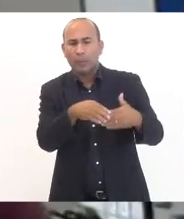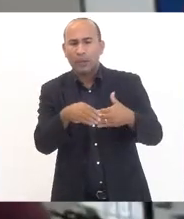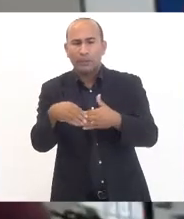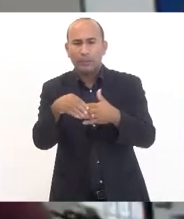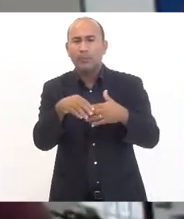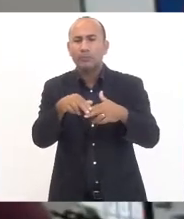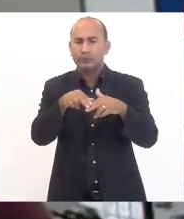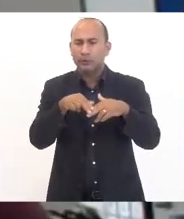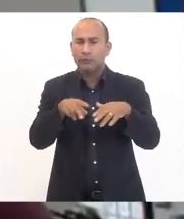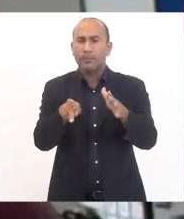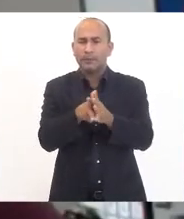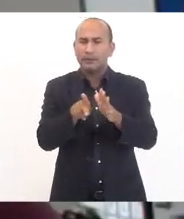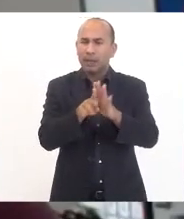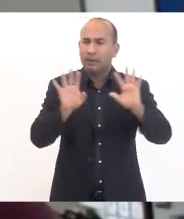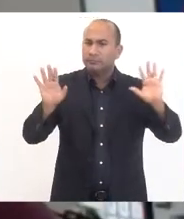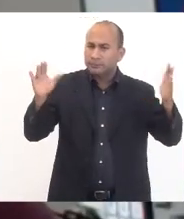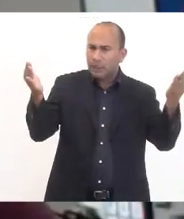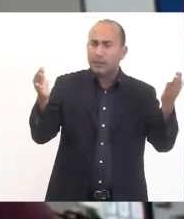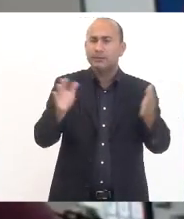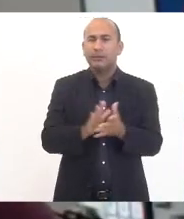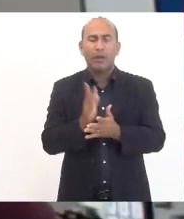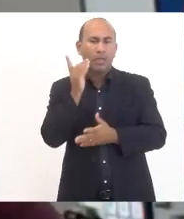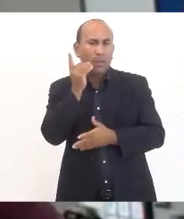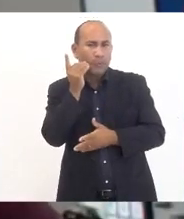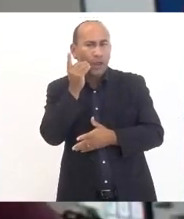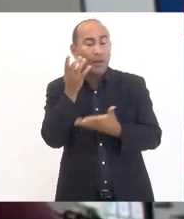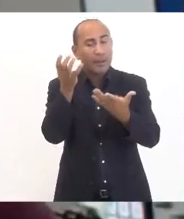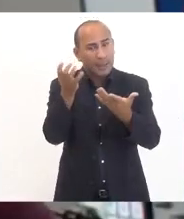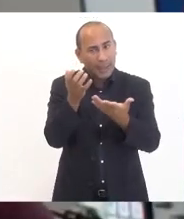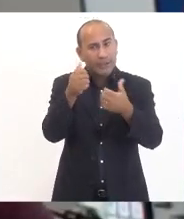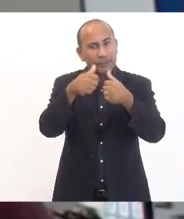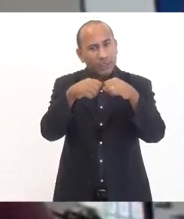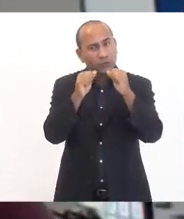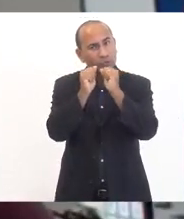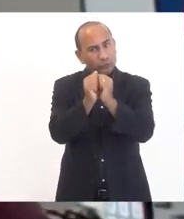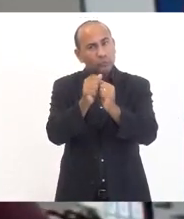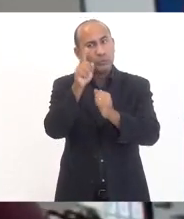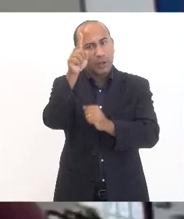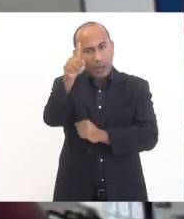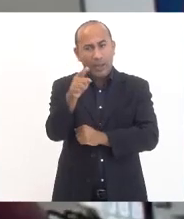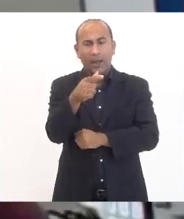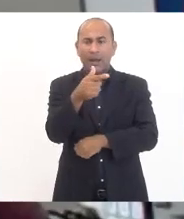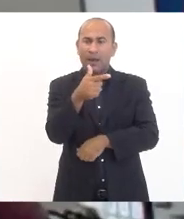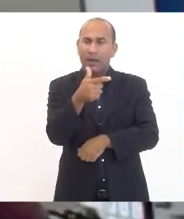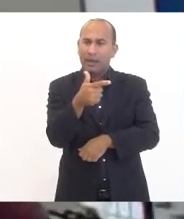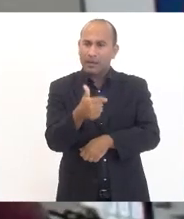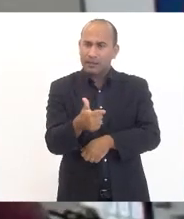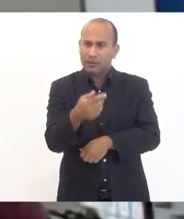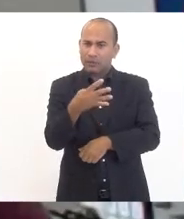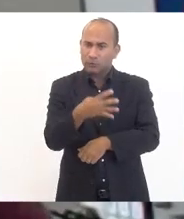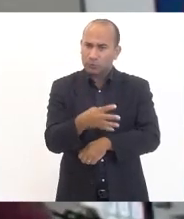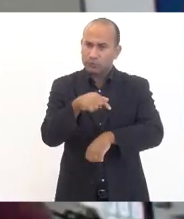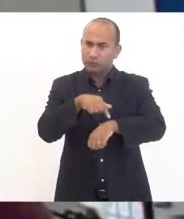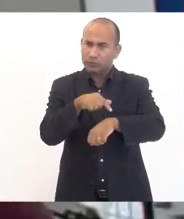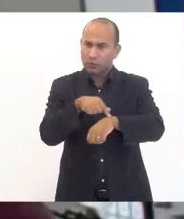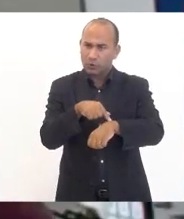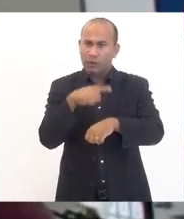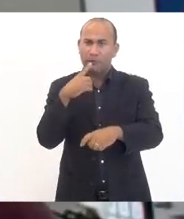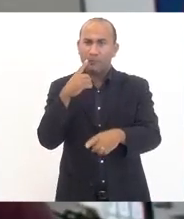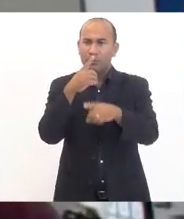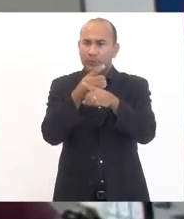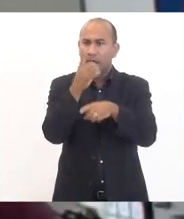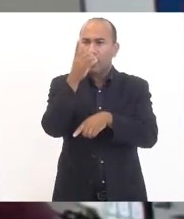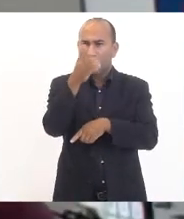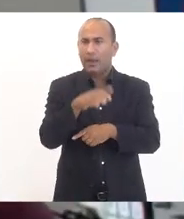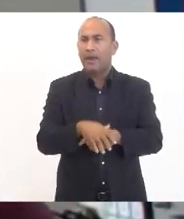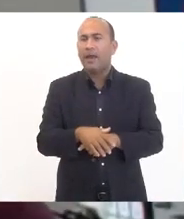participar da cerimônia. Então, os deputados e deputadas que queiram participar às 14 horas, nós vamos nos encontrar no Instituto Pretos Novos. Ou,